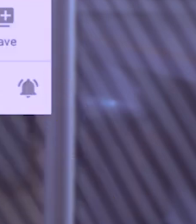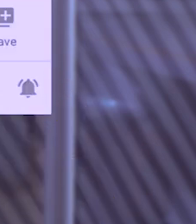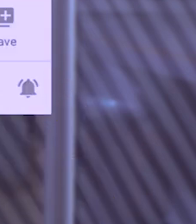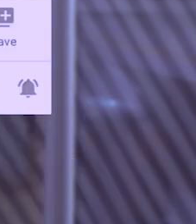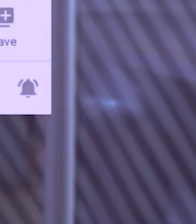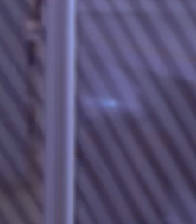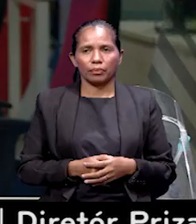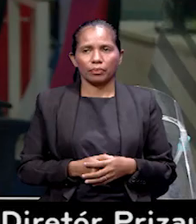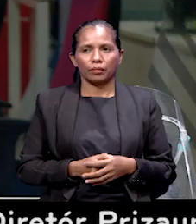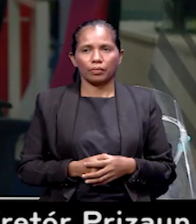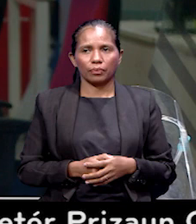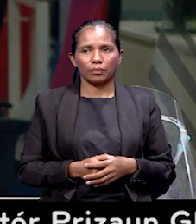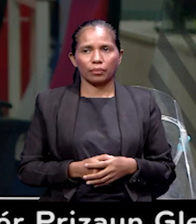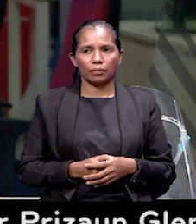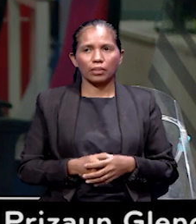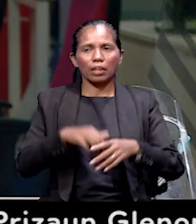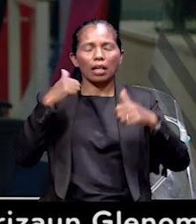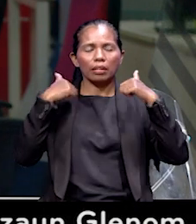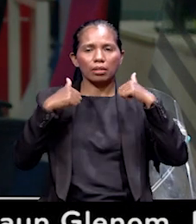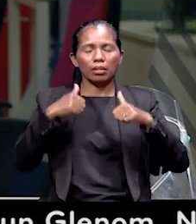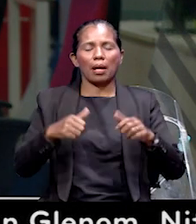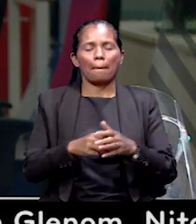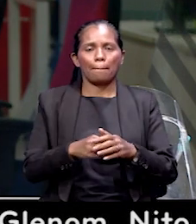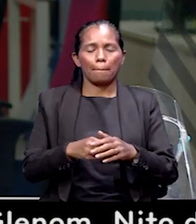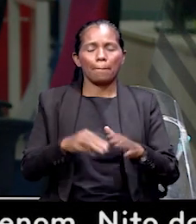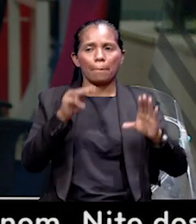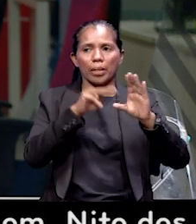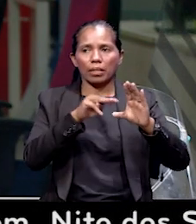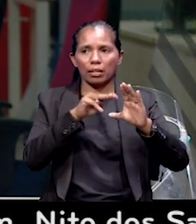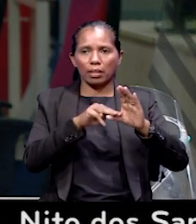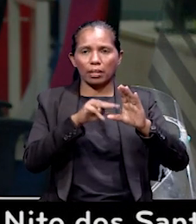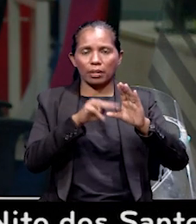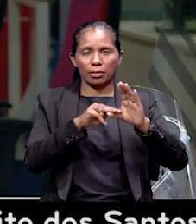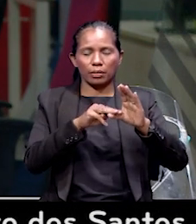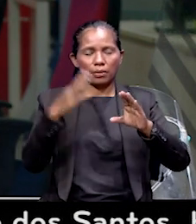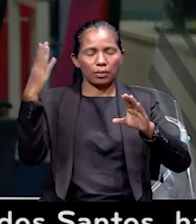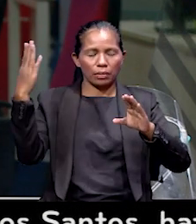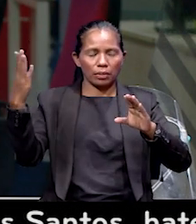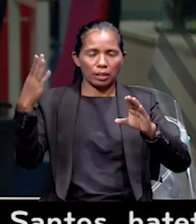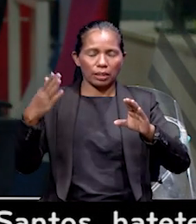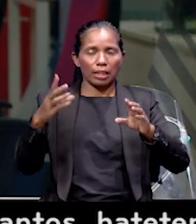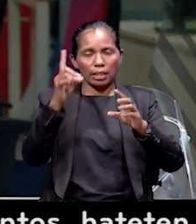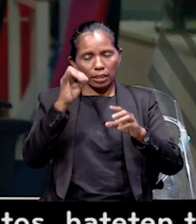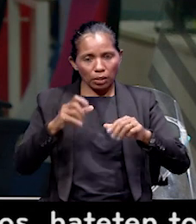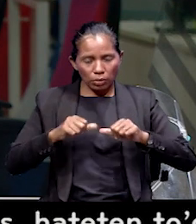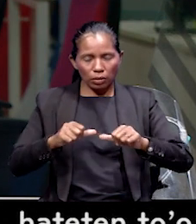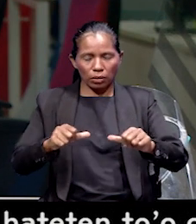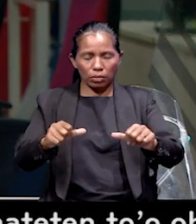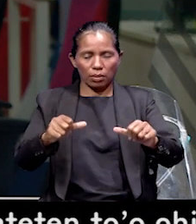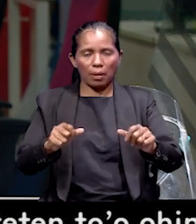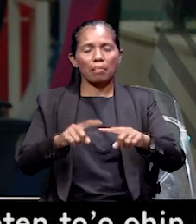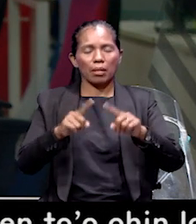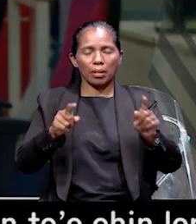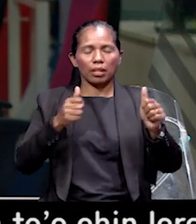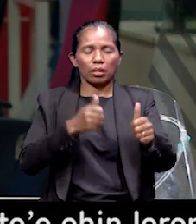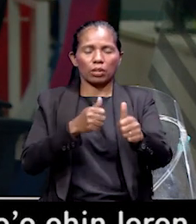more information. Atividade Mercado Central ia dililaran se continua lao, mai be tem que cumprir protocolo saúde